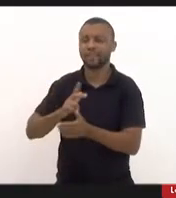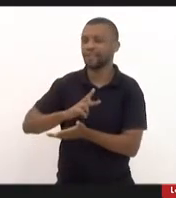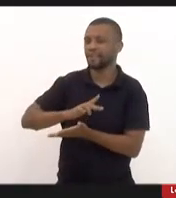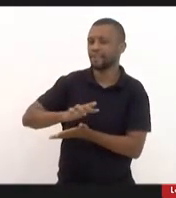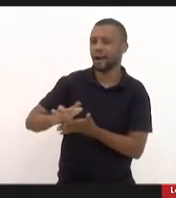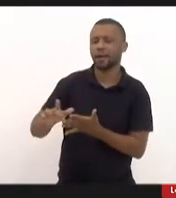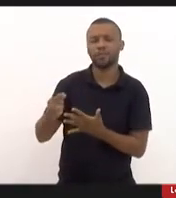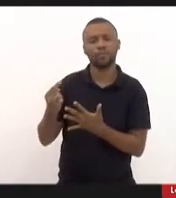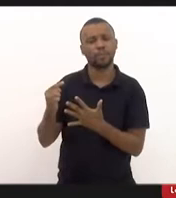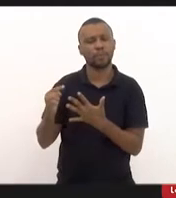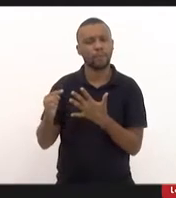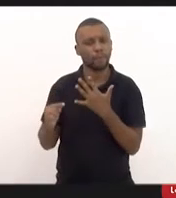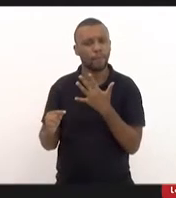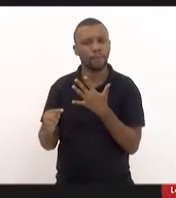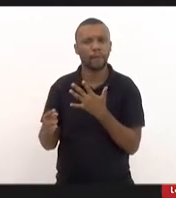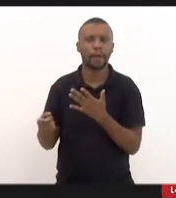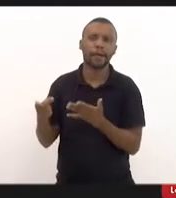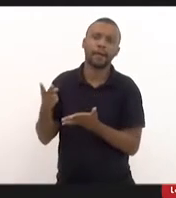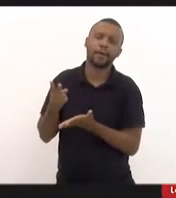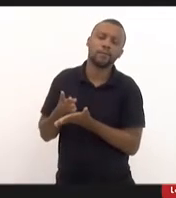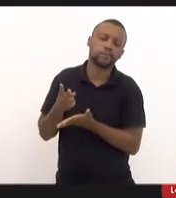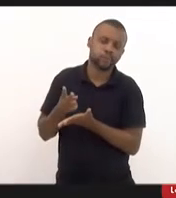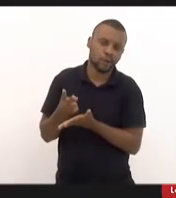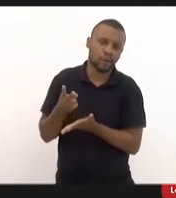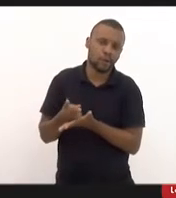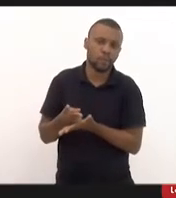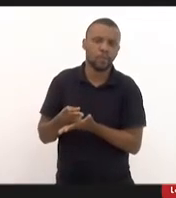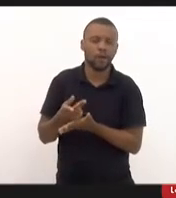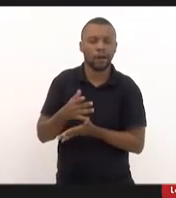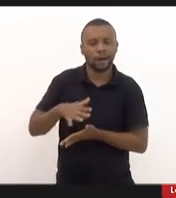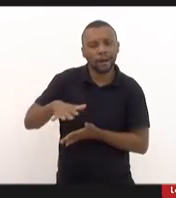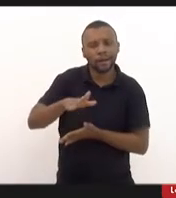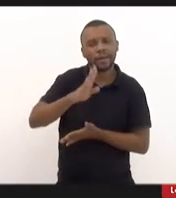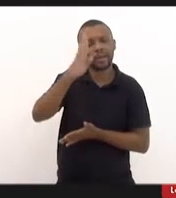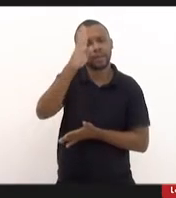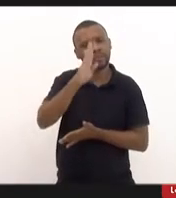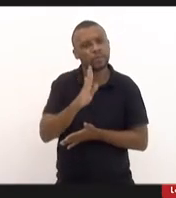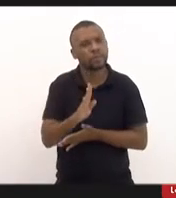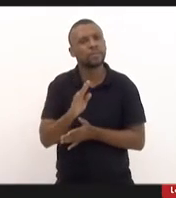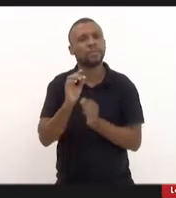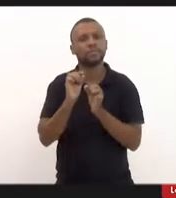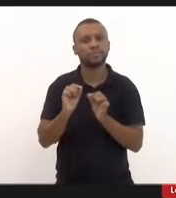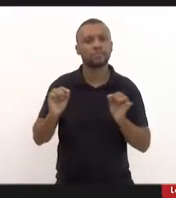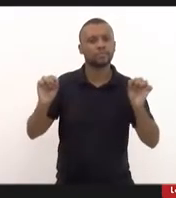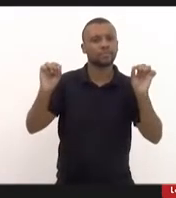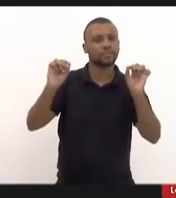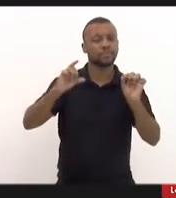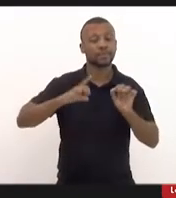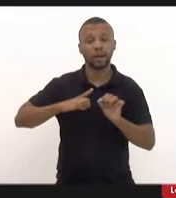milésima posição, e mesmo no Brasil, tá certo? Apesar de termos o segundo PIB, o terceiro PIB per capita, estamos lá atrás,